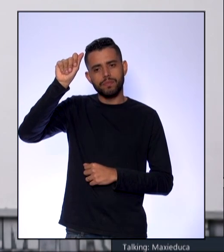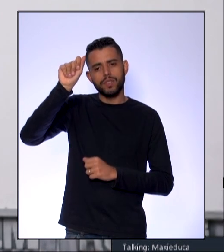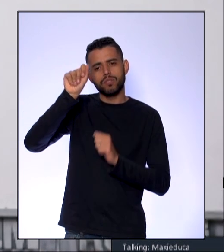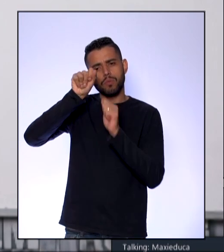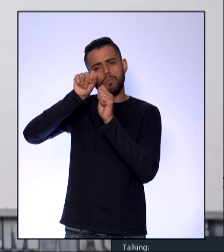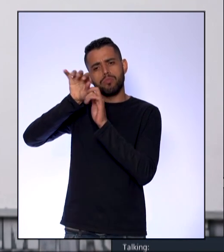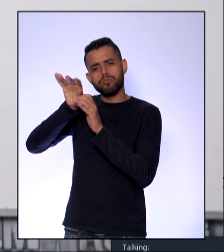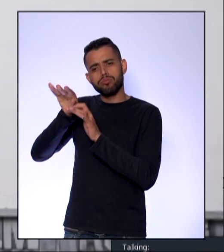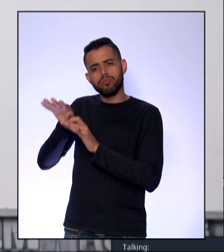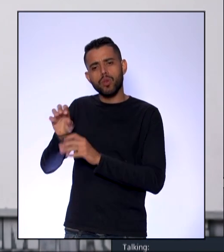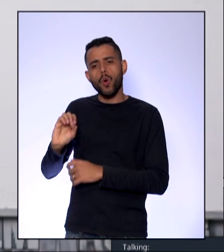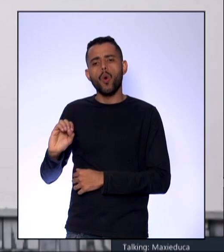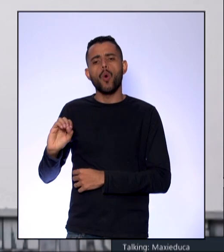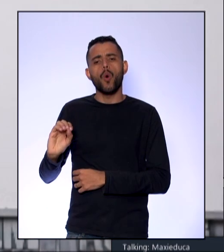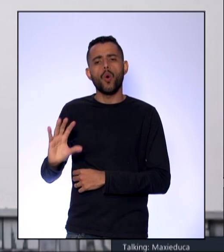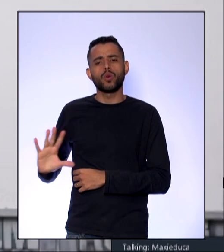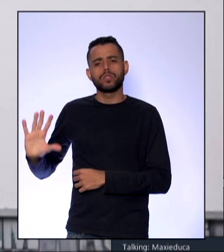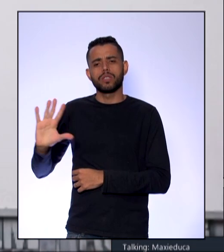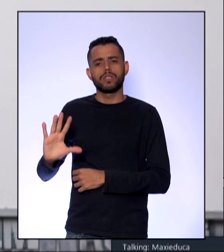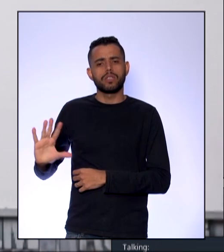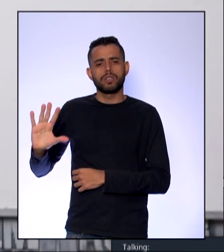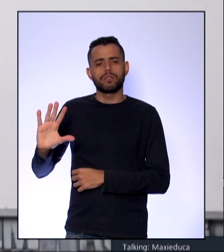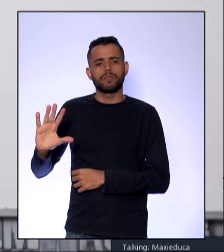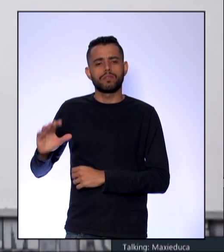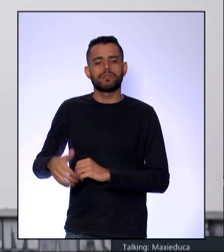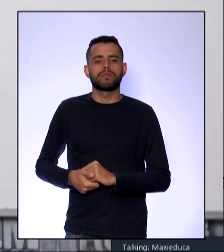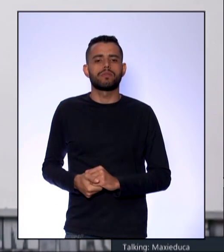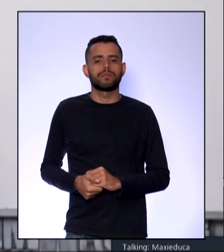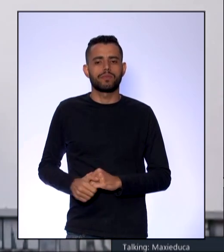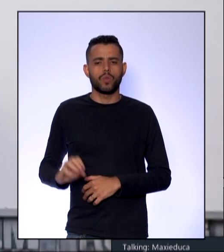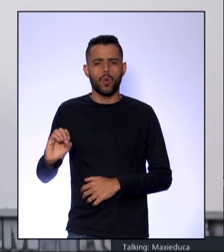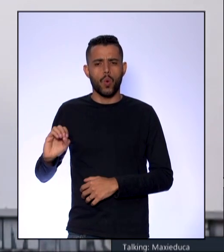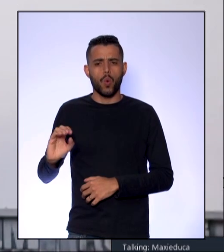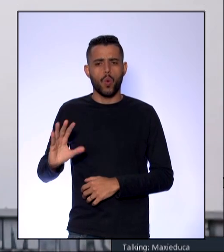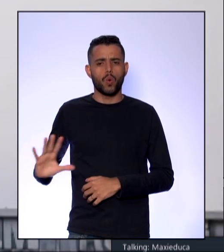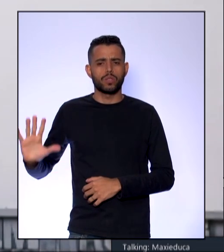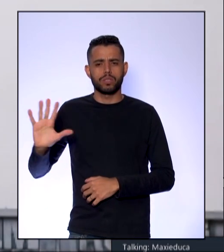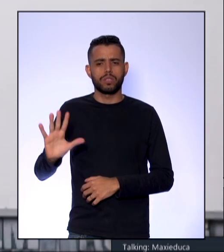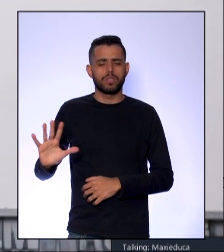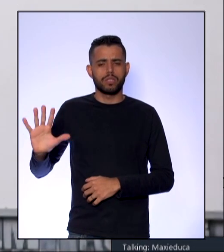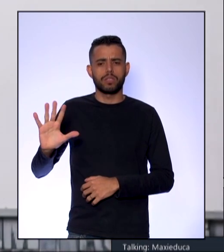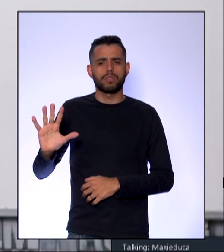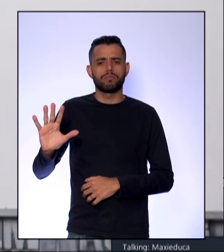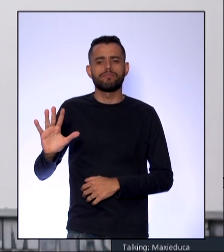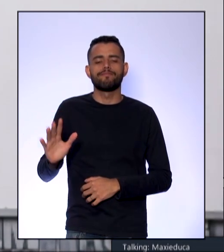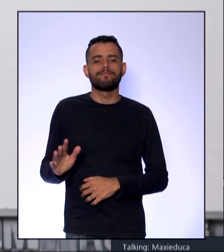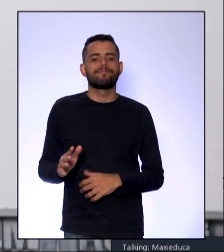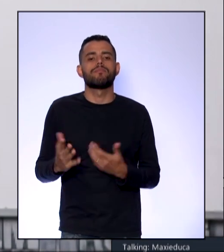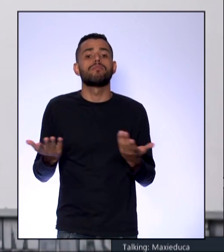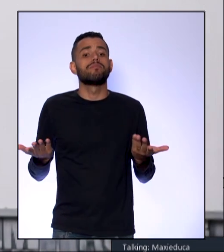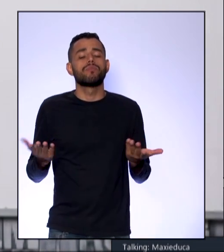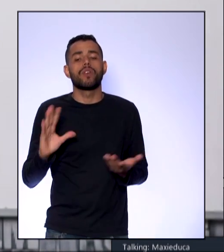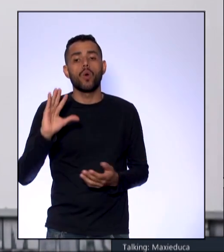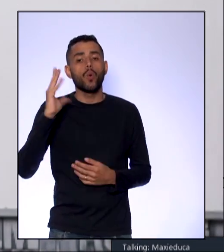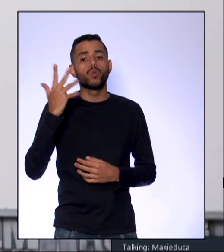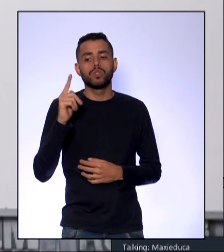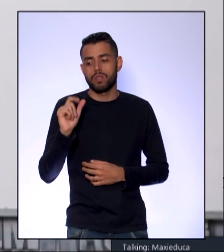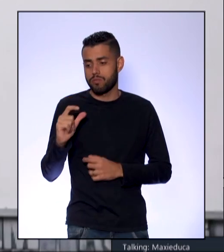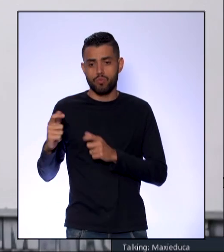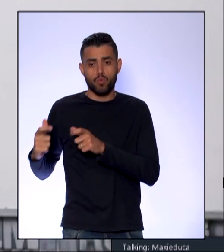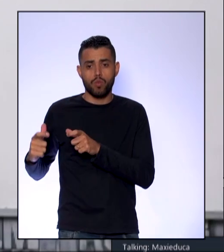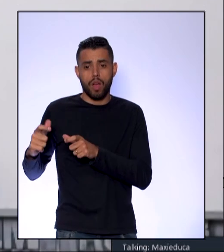Oceania. Olha aqui, descemos para a Oceania. E aí o que vai acontecer na